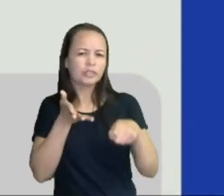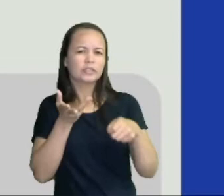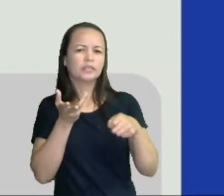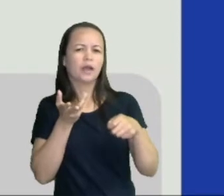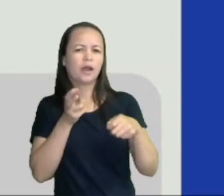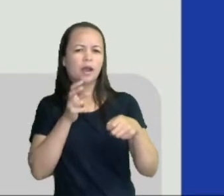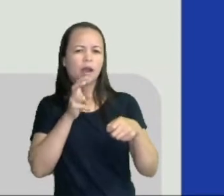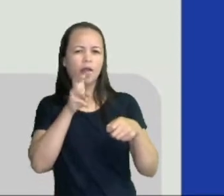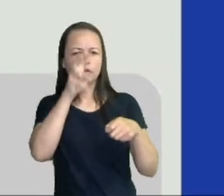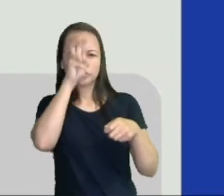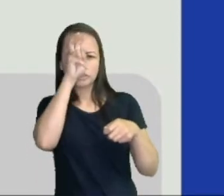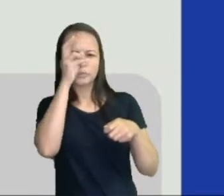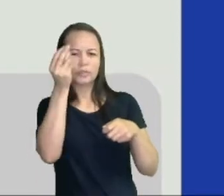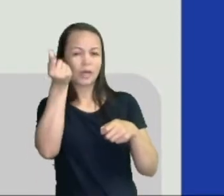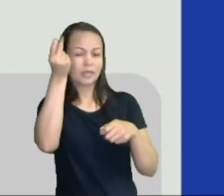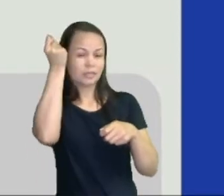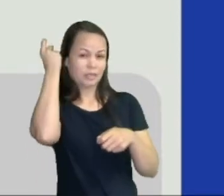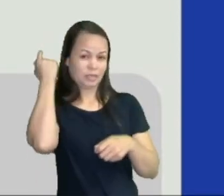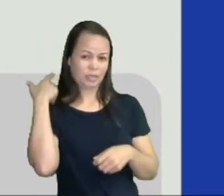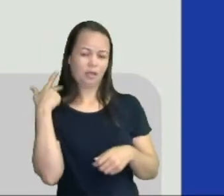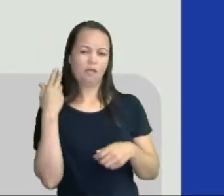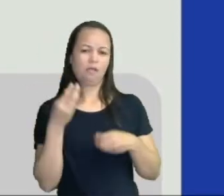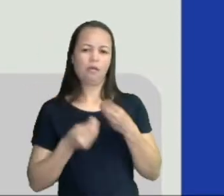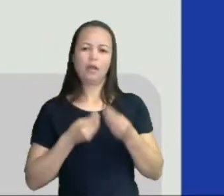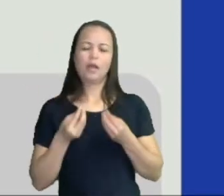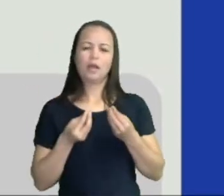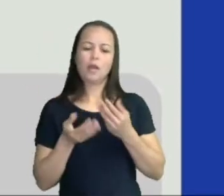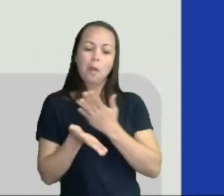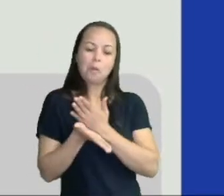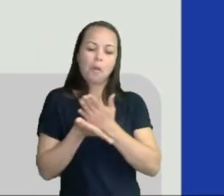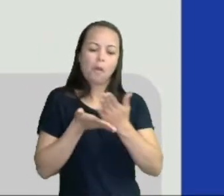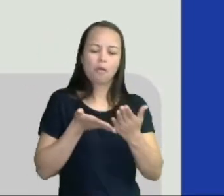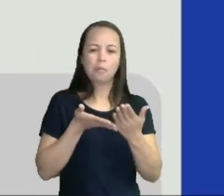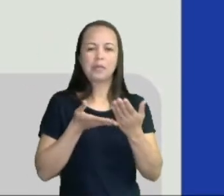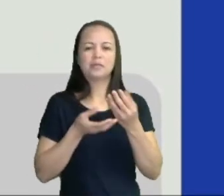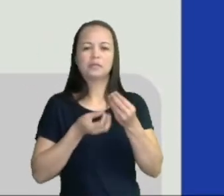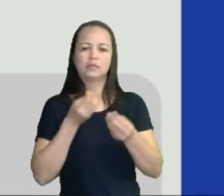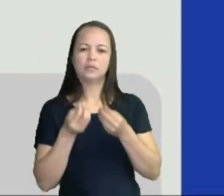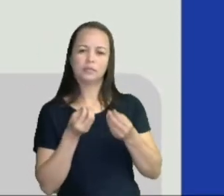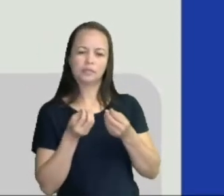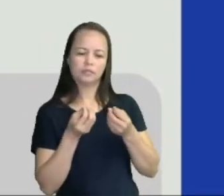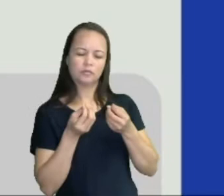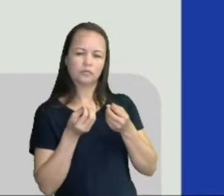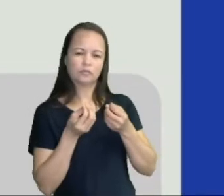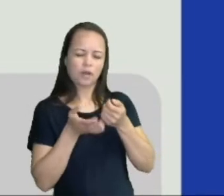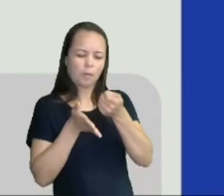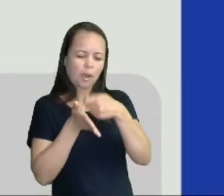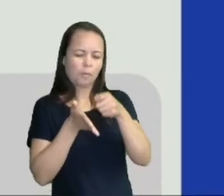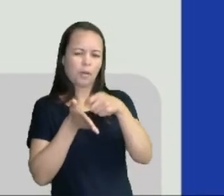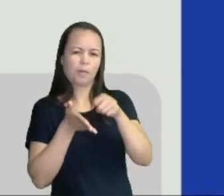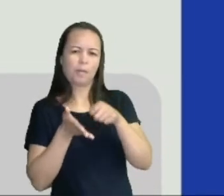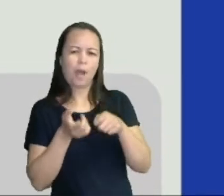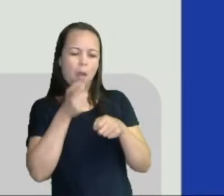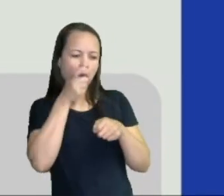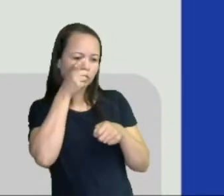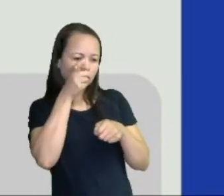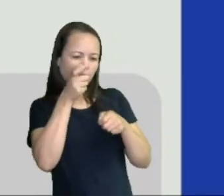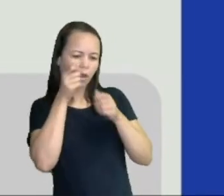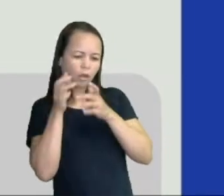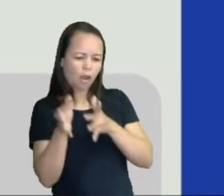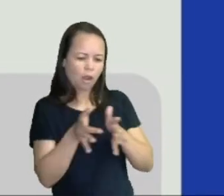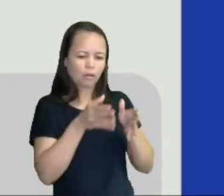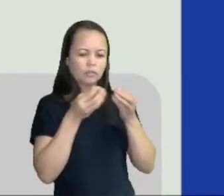antiga? Ela começa a ser decifrada a partir do interesse que se tem, ou quando essa